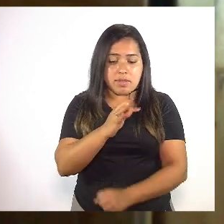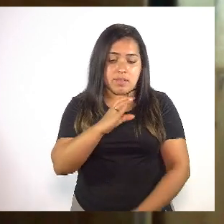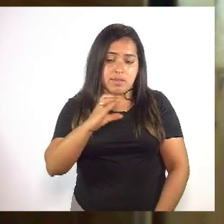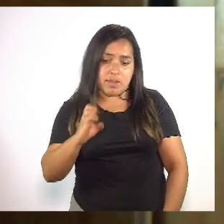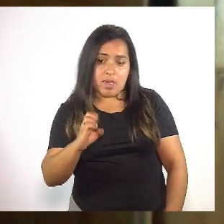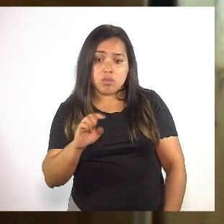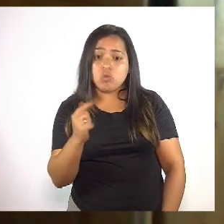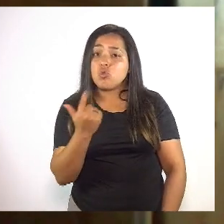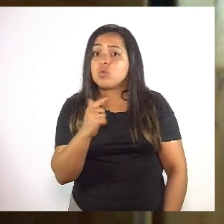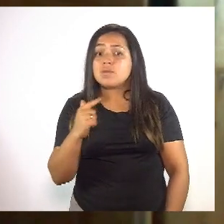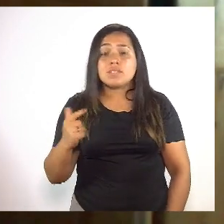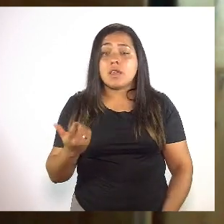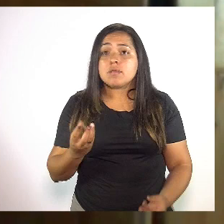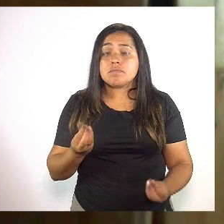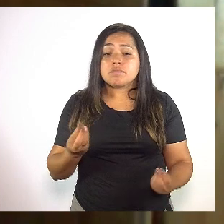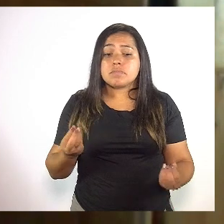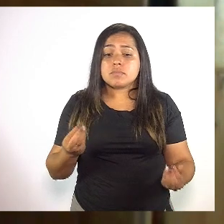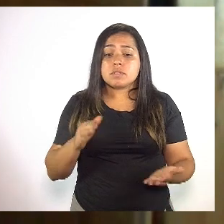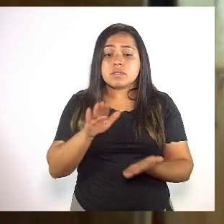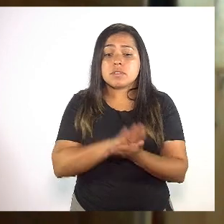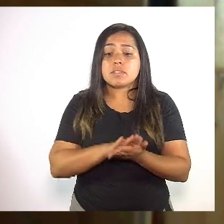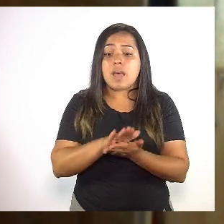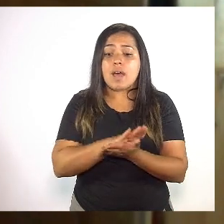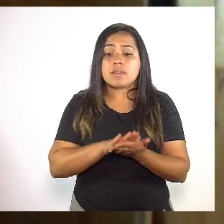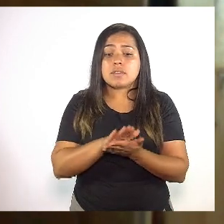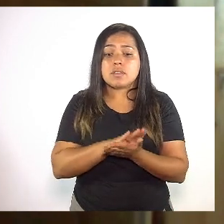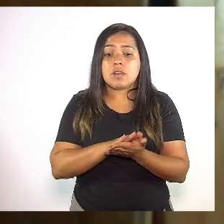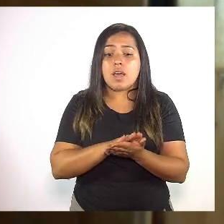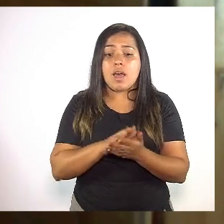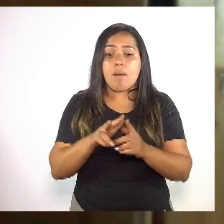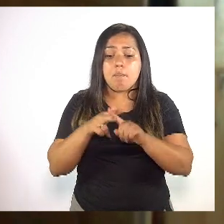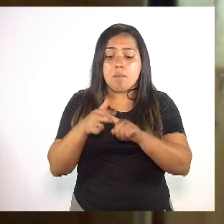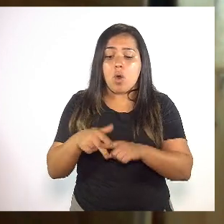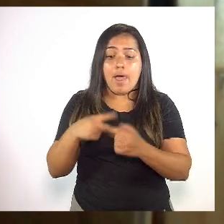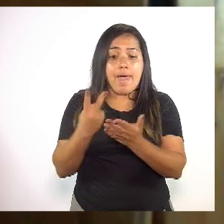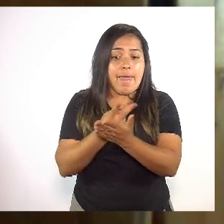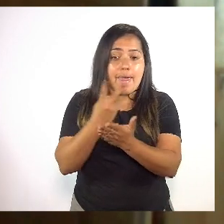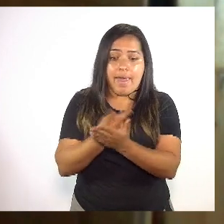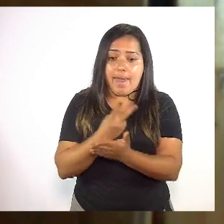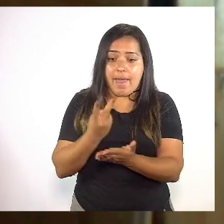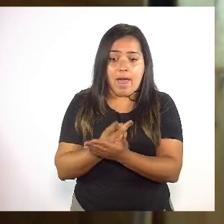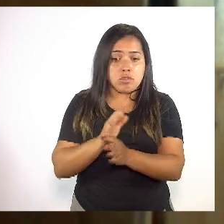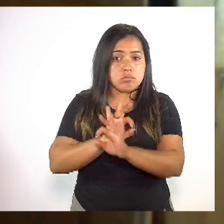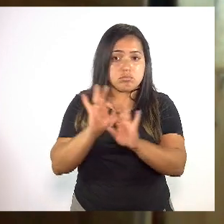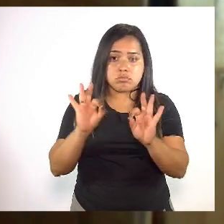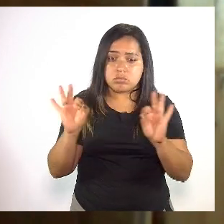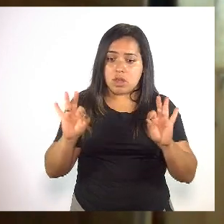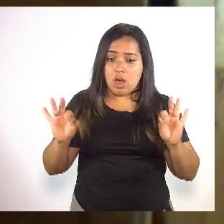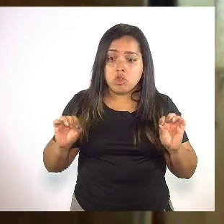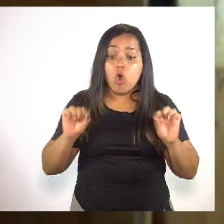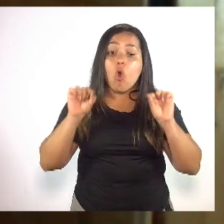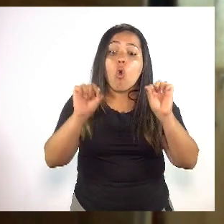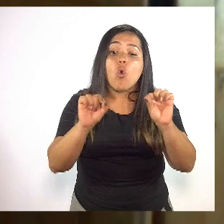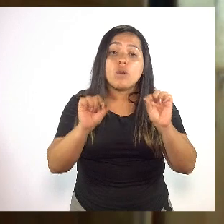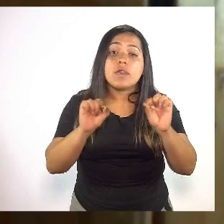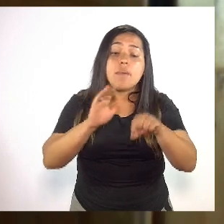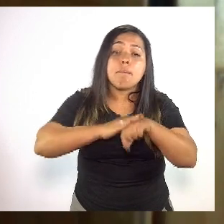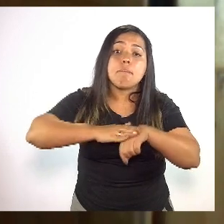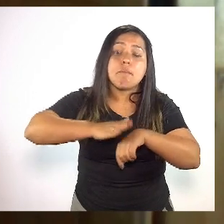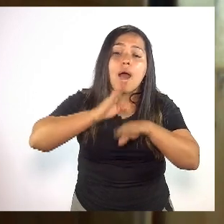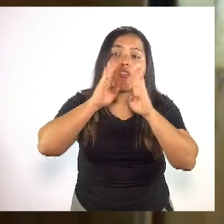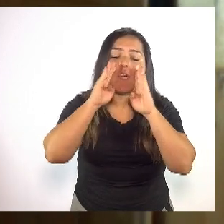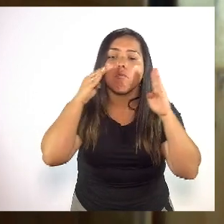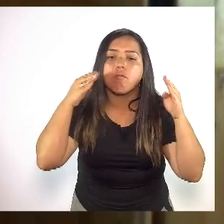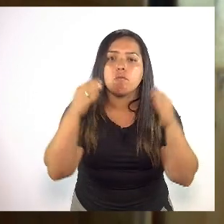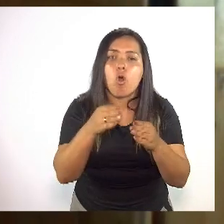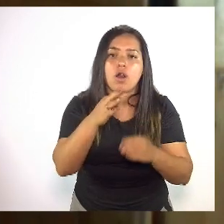Contas não têm nenhuma irregularidade, nenhuma. O que mais a gente foca nas